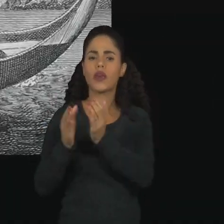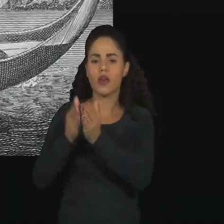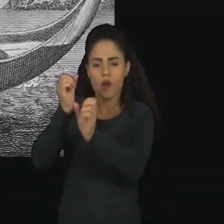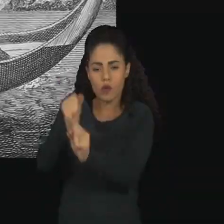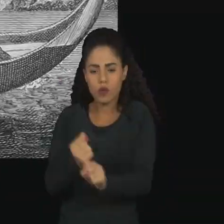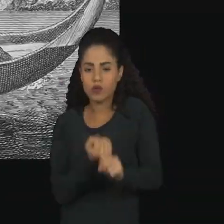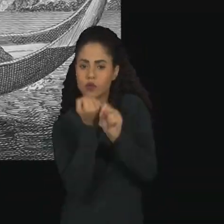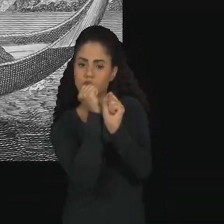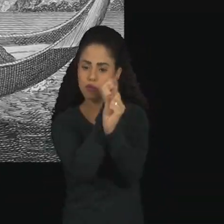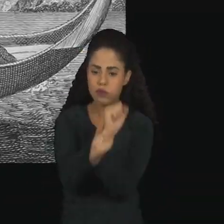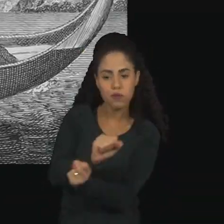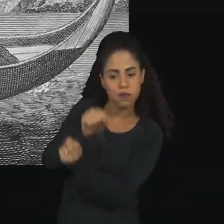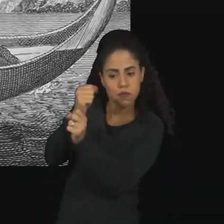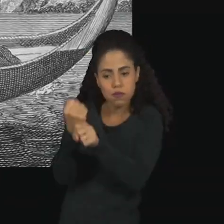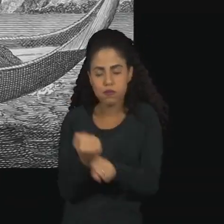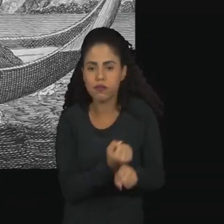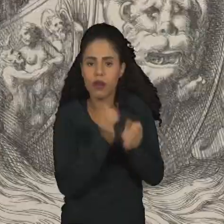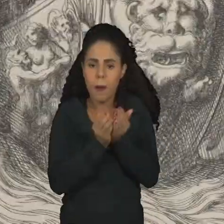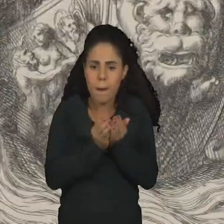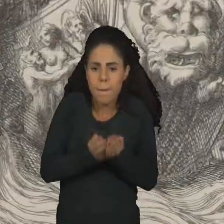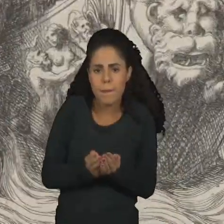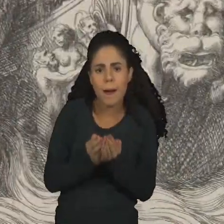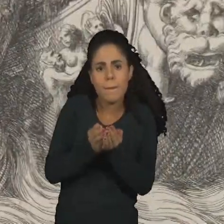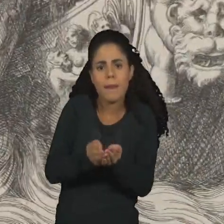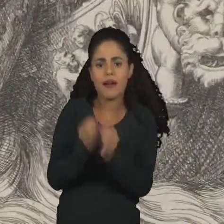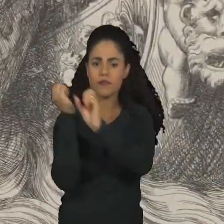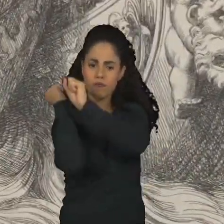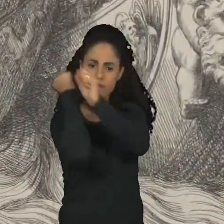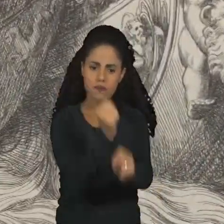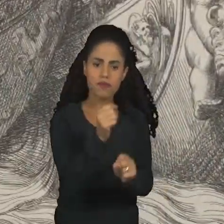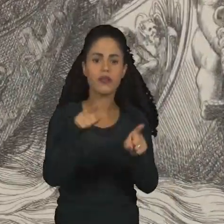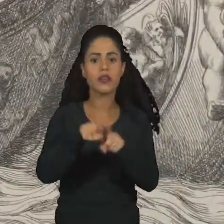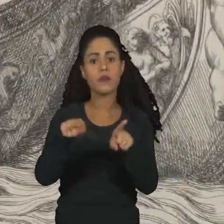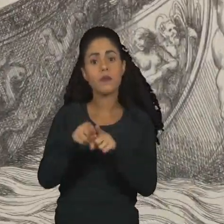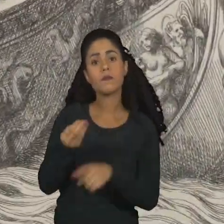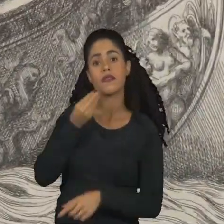canoas como meio de locomoção, transporte, caça e pesca.